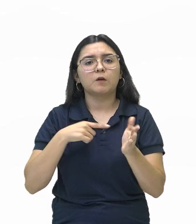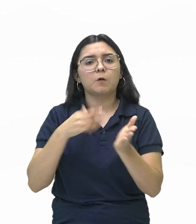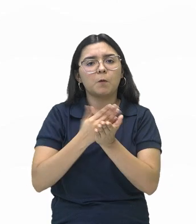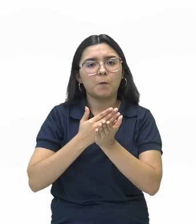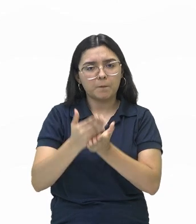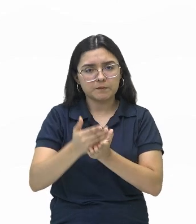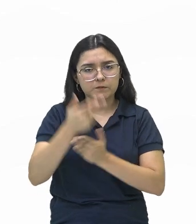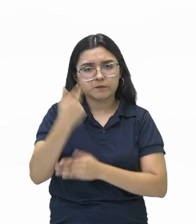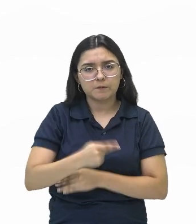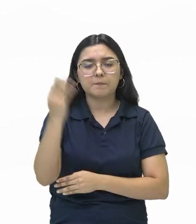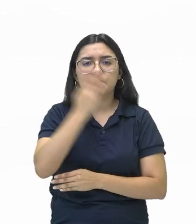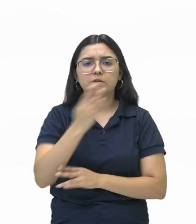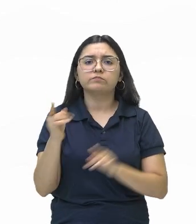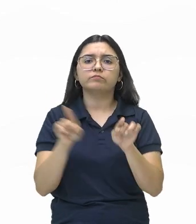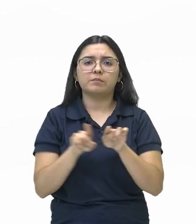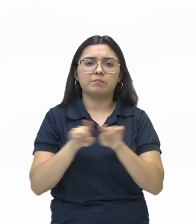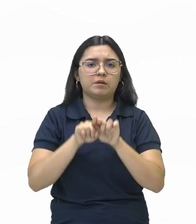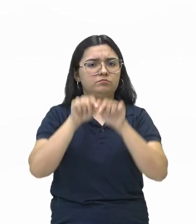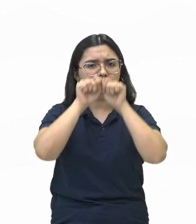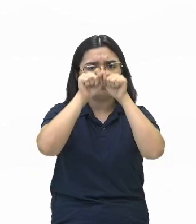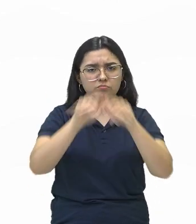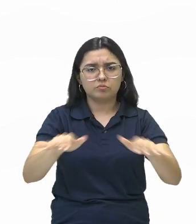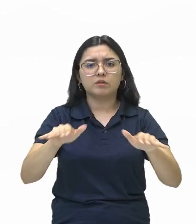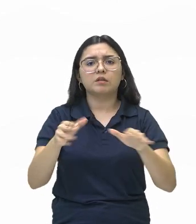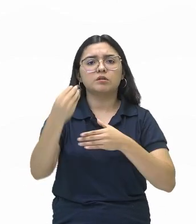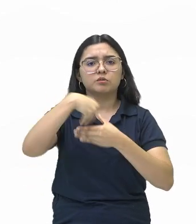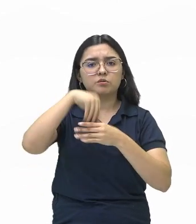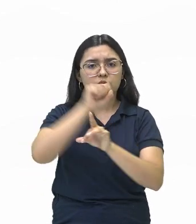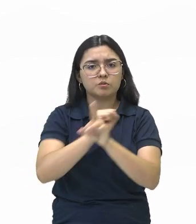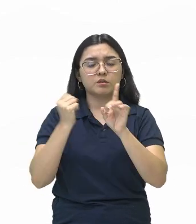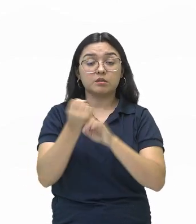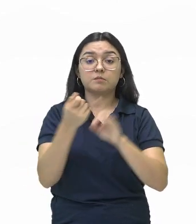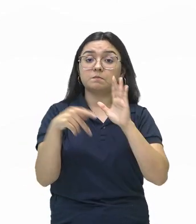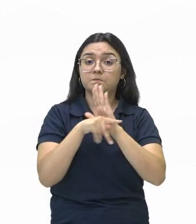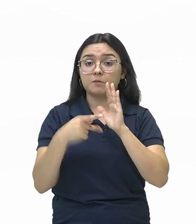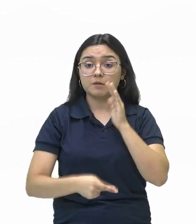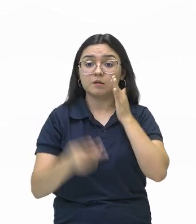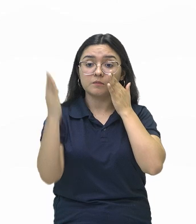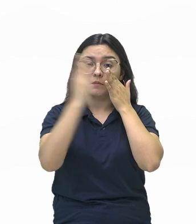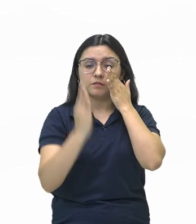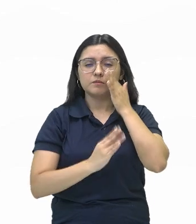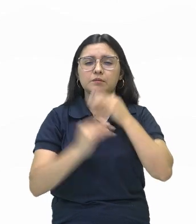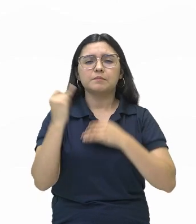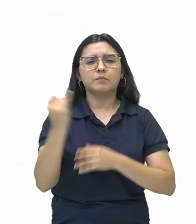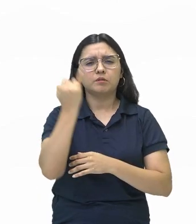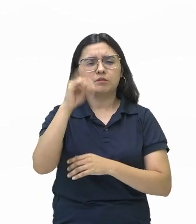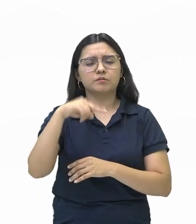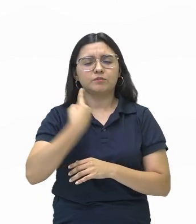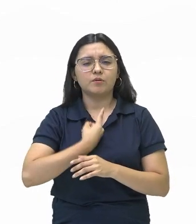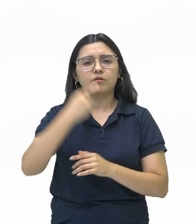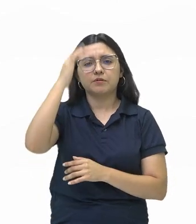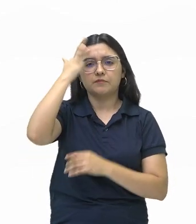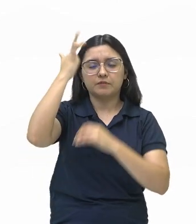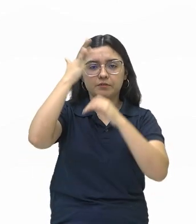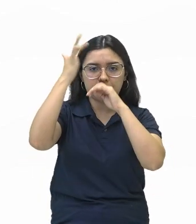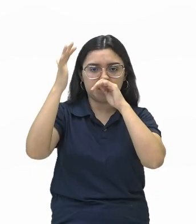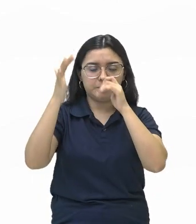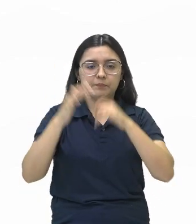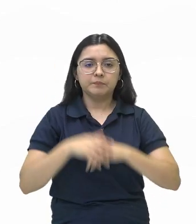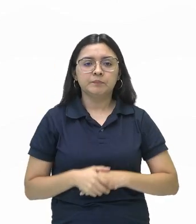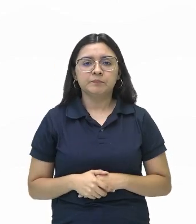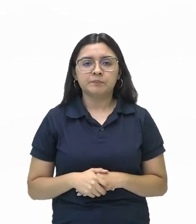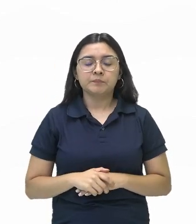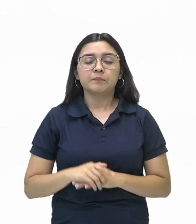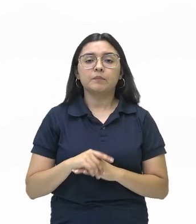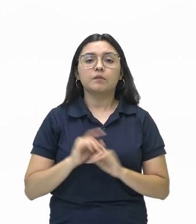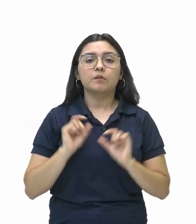institucionalizado, né? E que acabou permeando toda a sociedade brasileira aí. É importante a gente fazer essa reflexão.